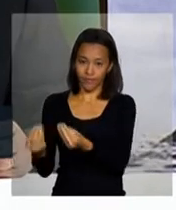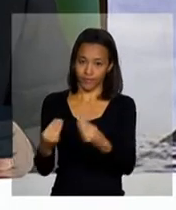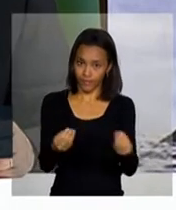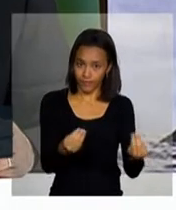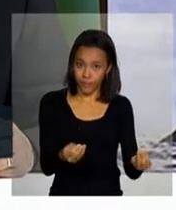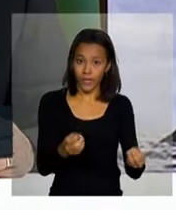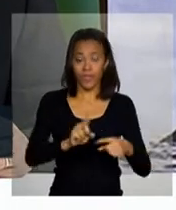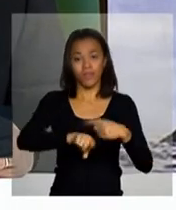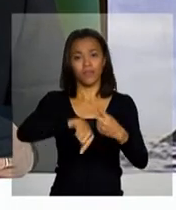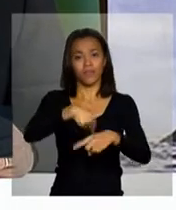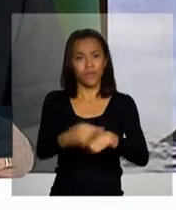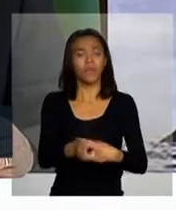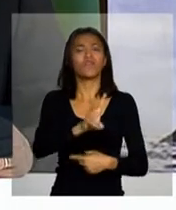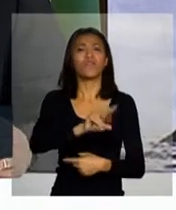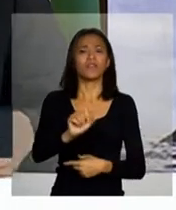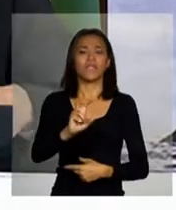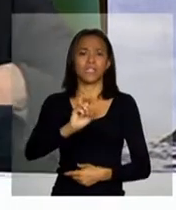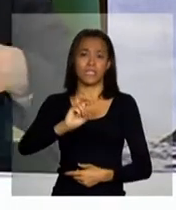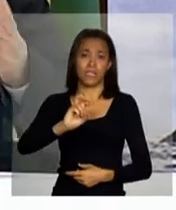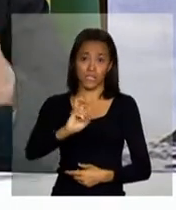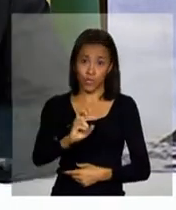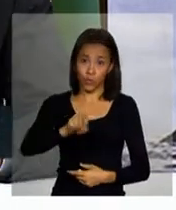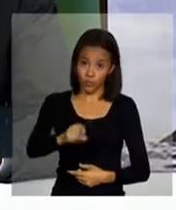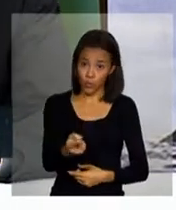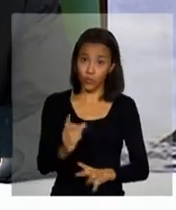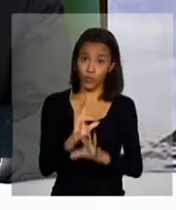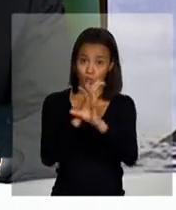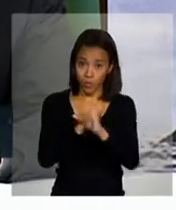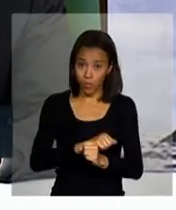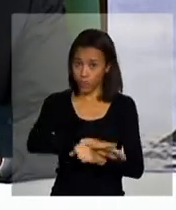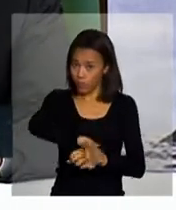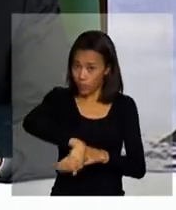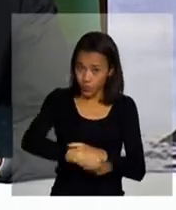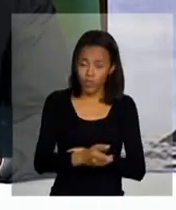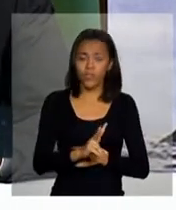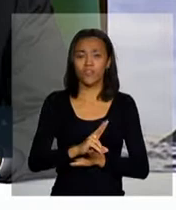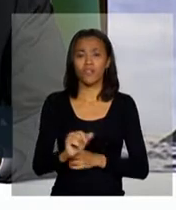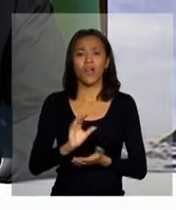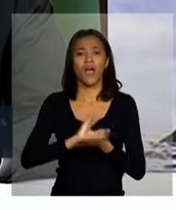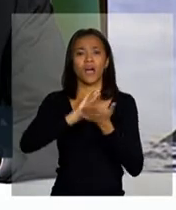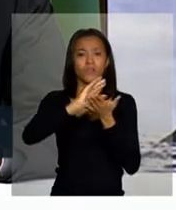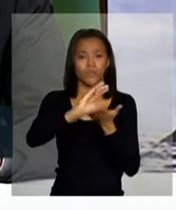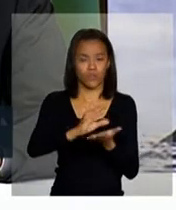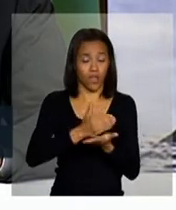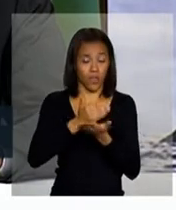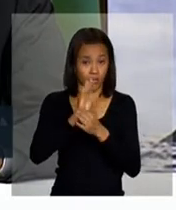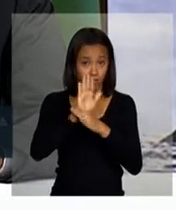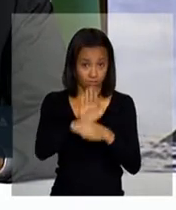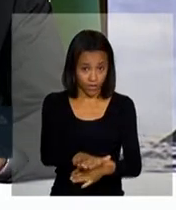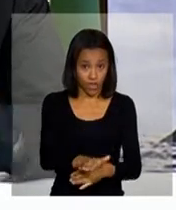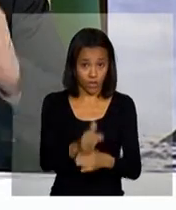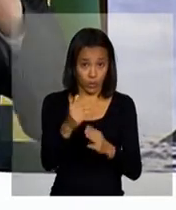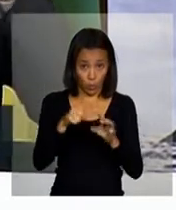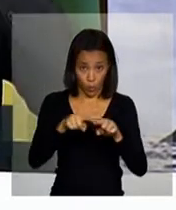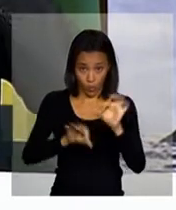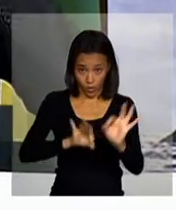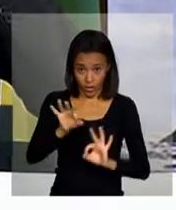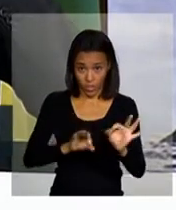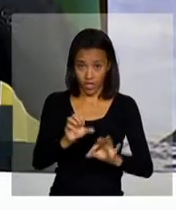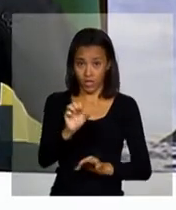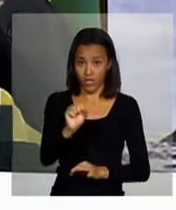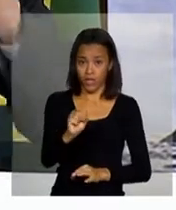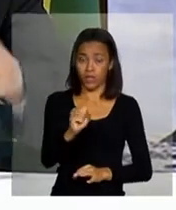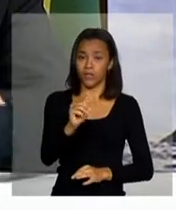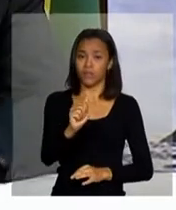E, num primeiro momento, serão 5 mil. Somando todos, acredito que nós vamos beneficiar no Plano Safra em torno de 300 mil